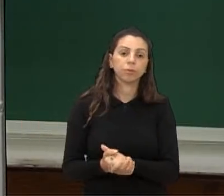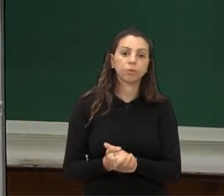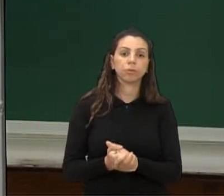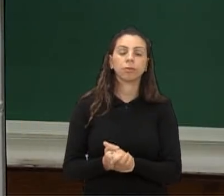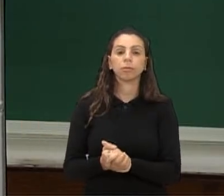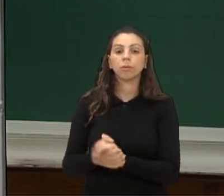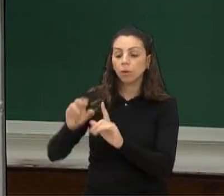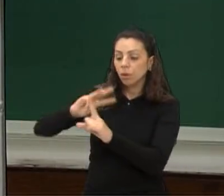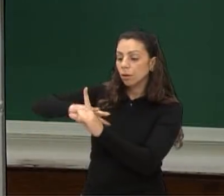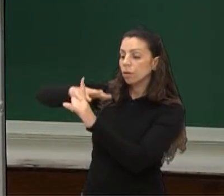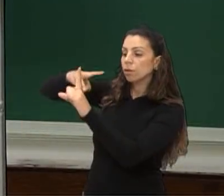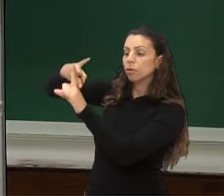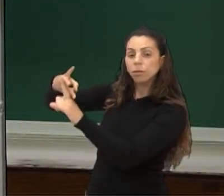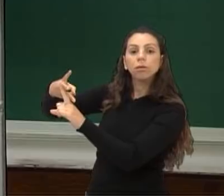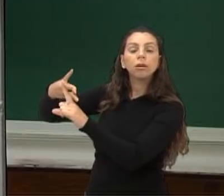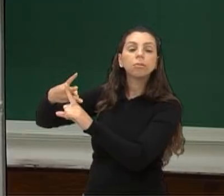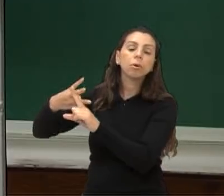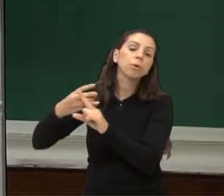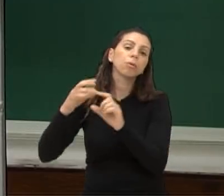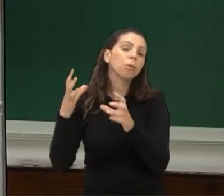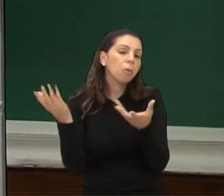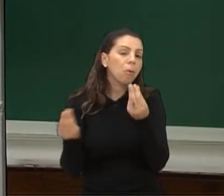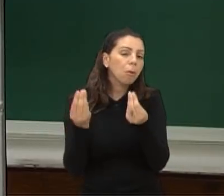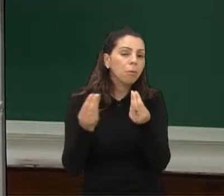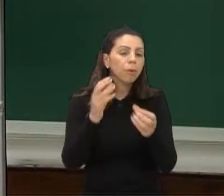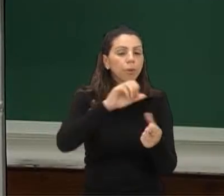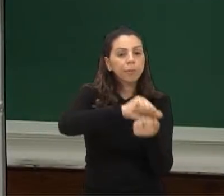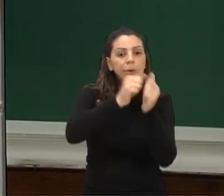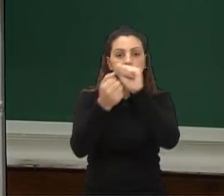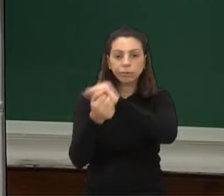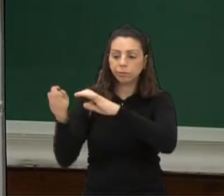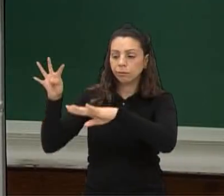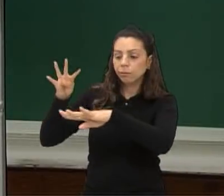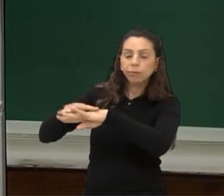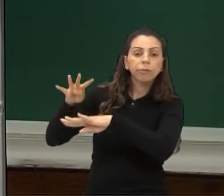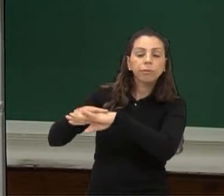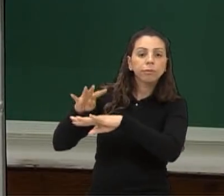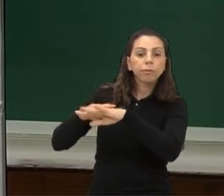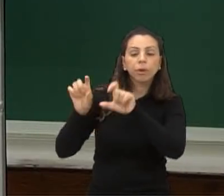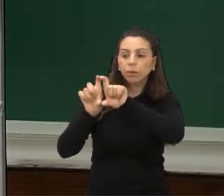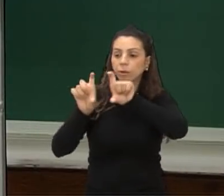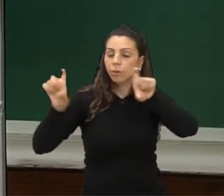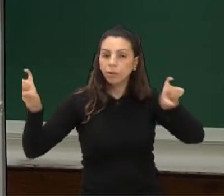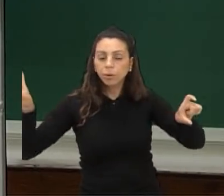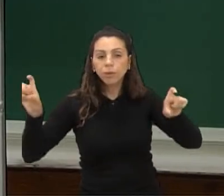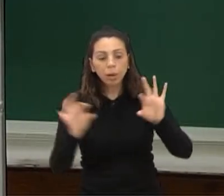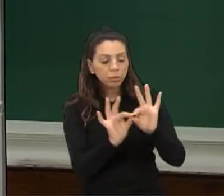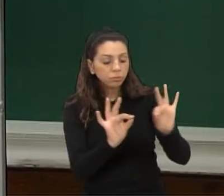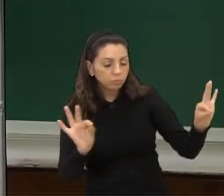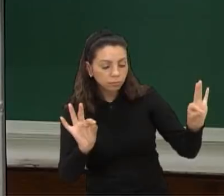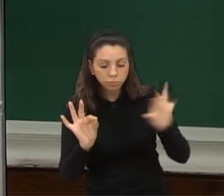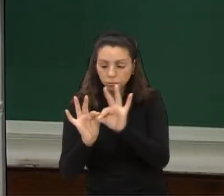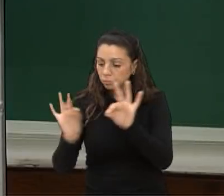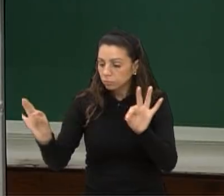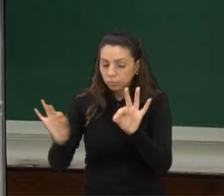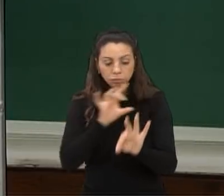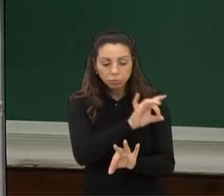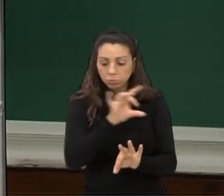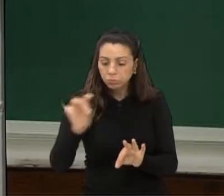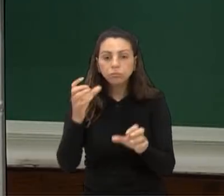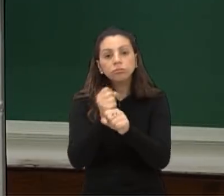2 pedaços. Um dos pedaços tem um comprimento igual ao triplo do comprimento do